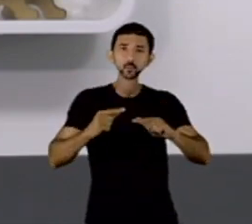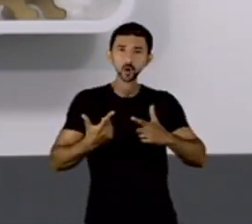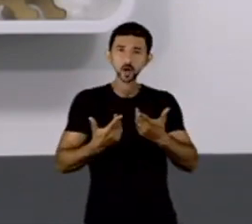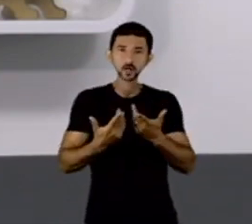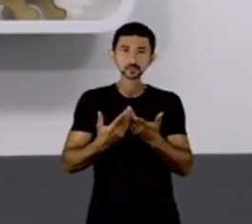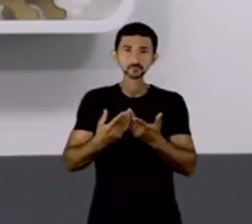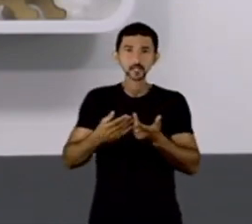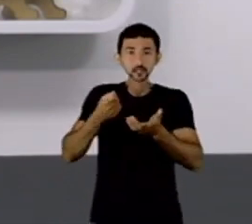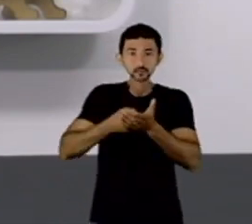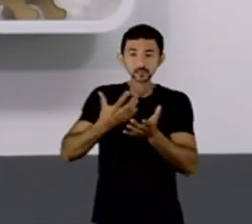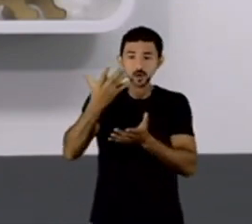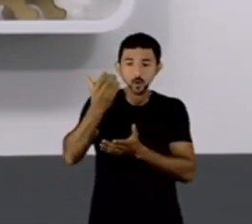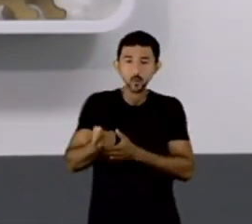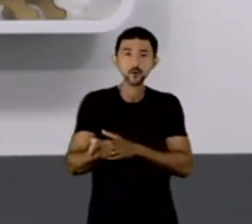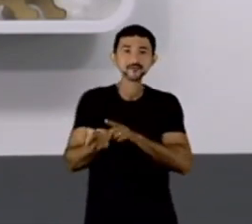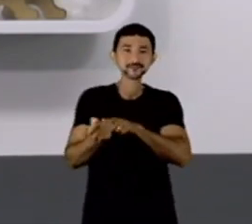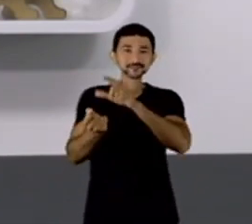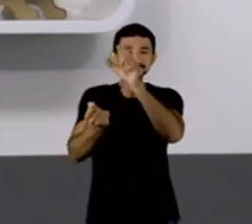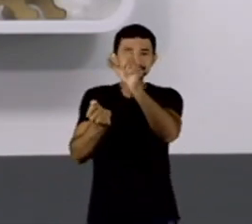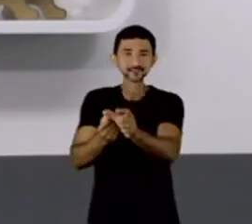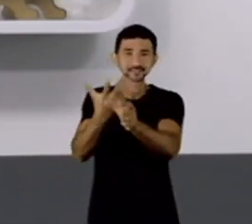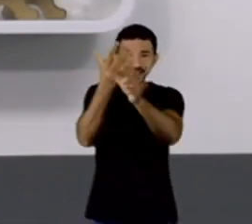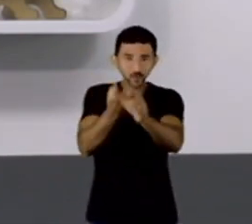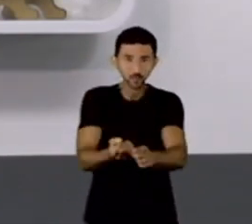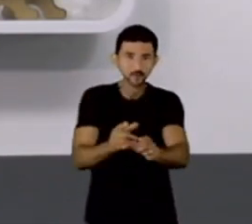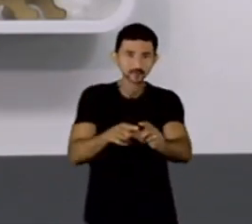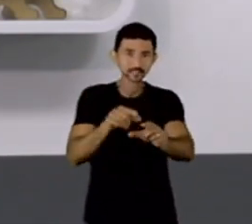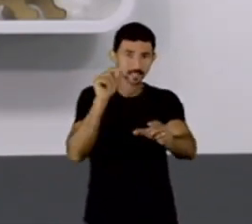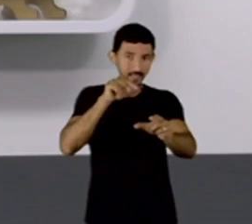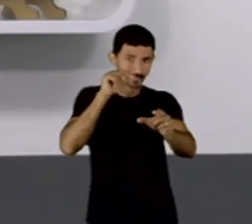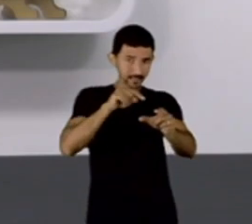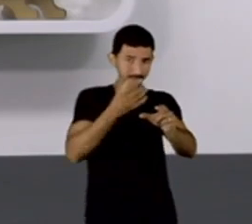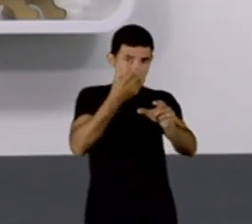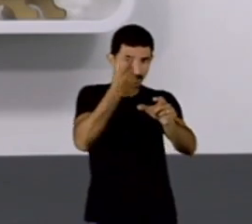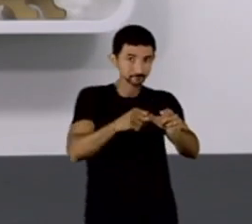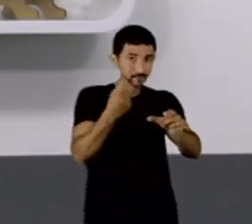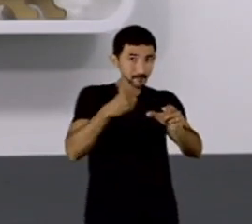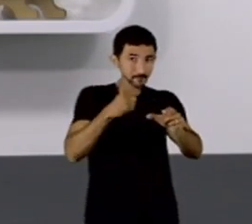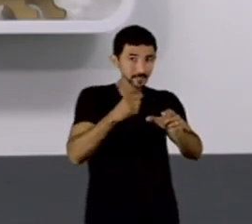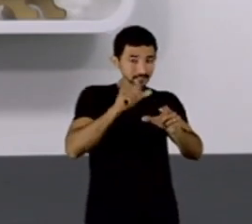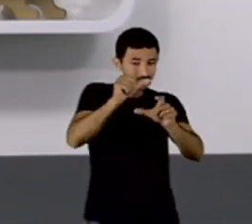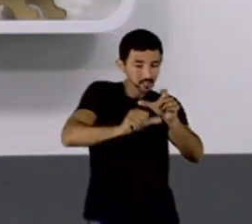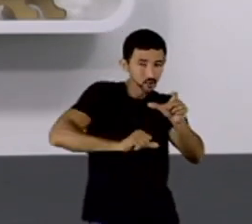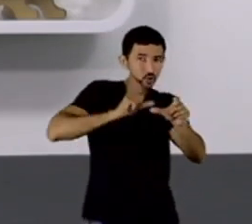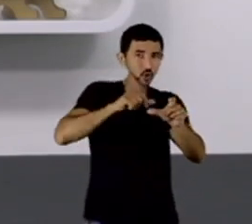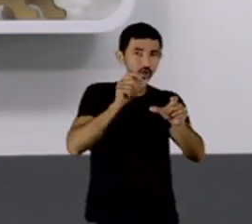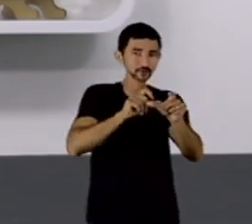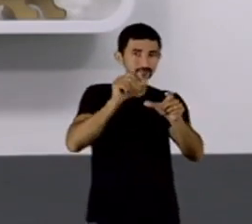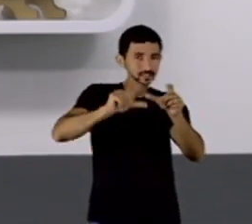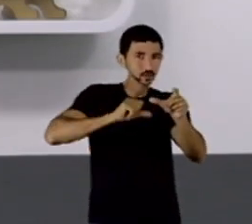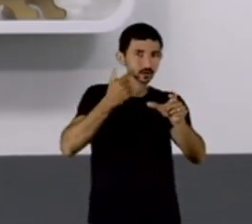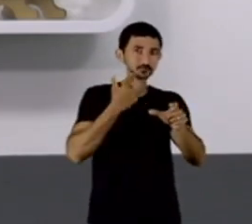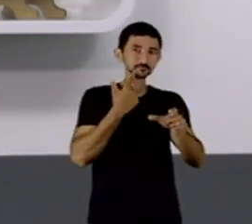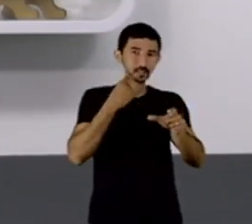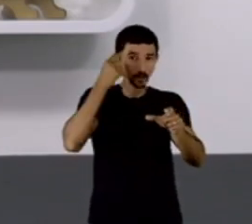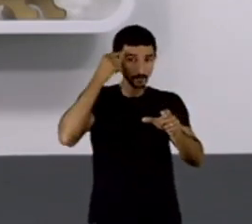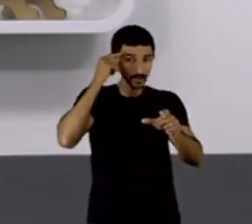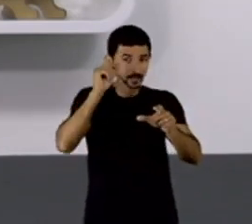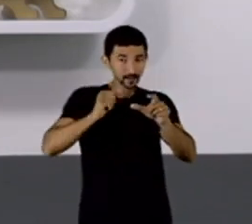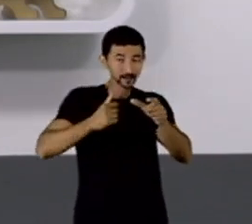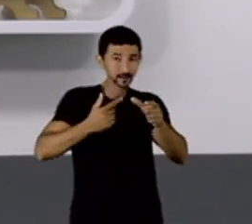eu tente convencer alguém de que esse alguém, ele precisa ser modificado, essa é uma ideia que